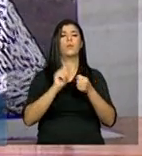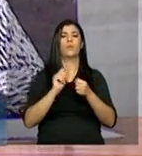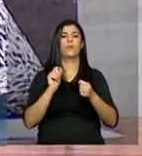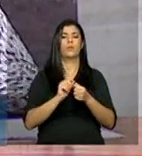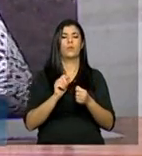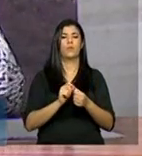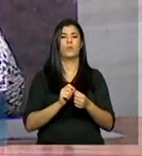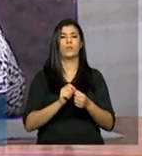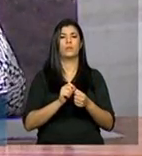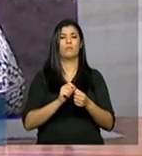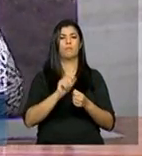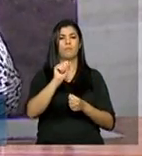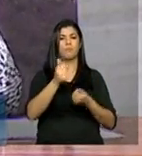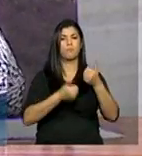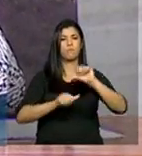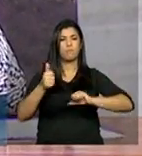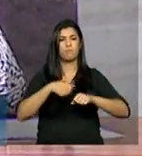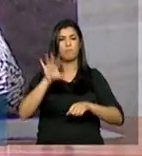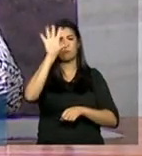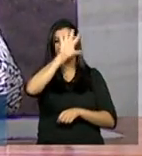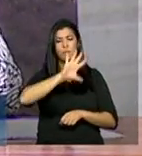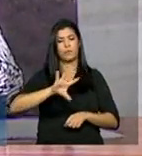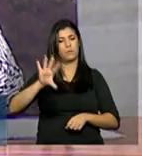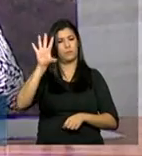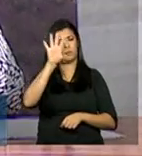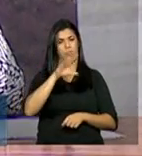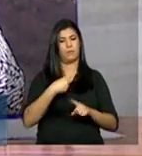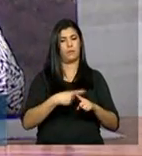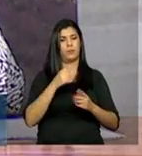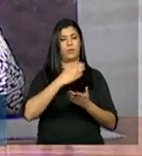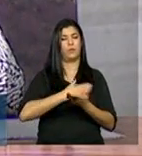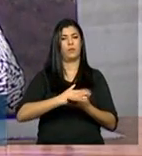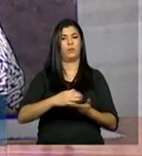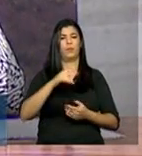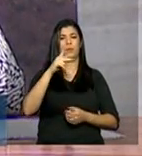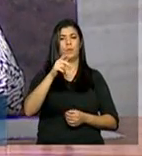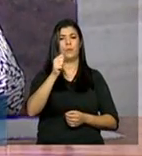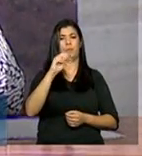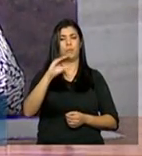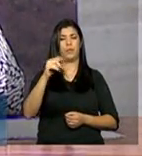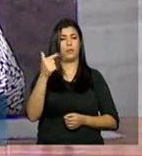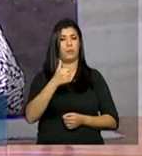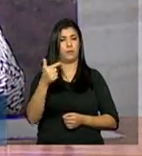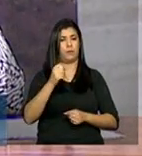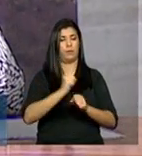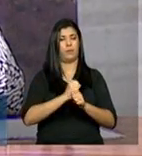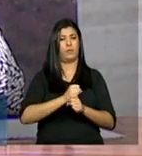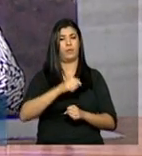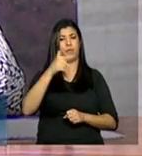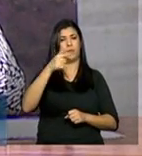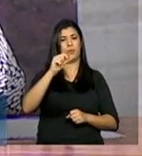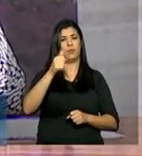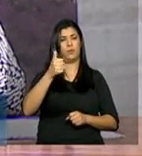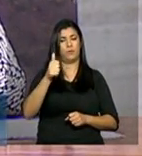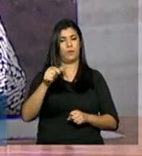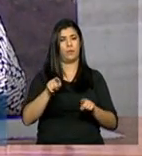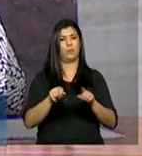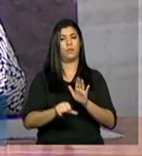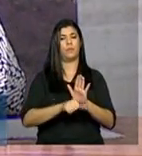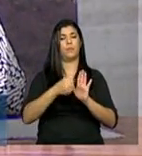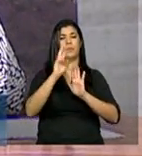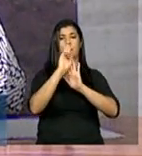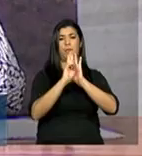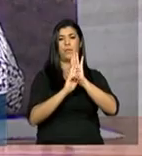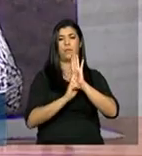global, né? Porque, quando a gente começou o PAC 2 em 2011, no nosso primeiro relatório, em junho